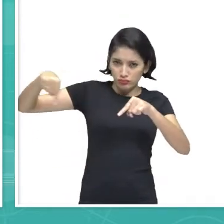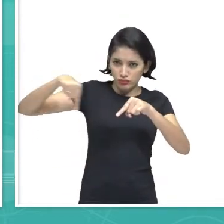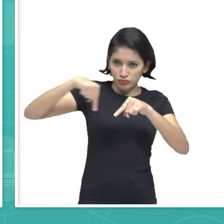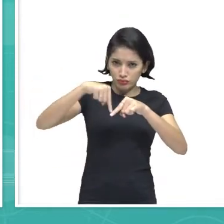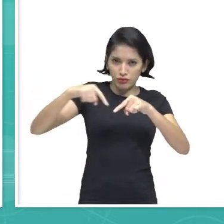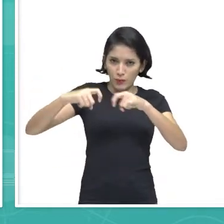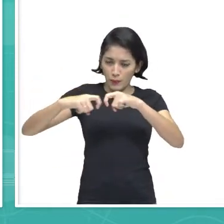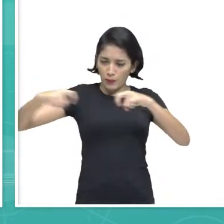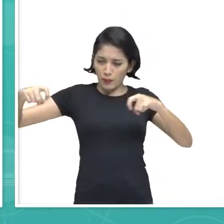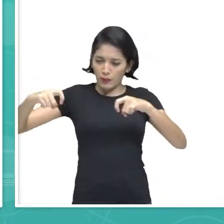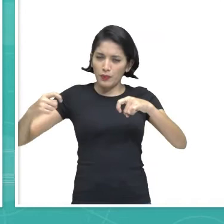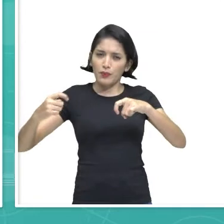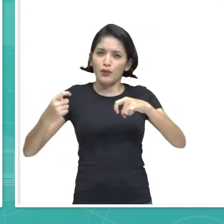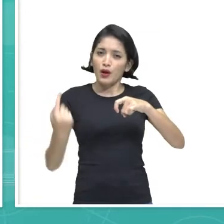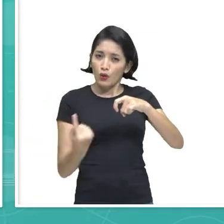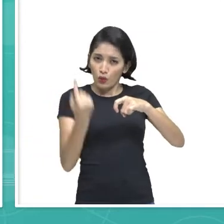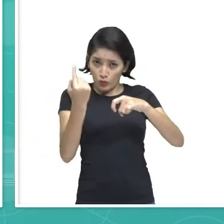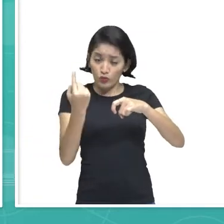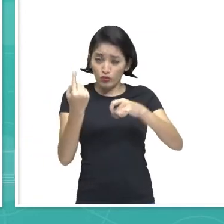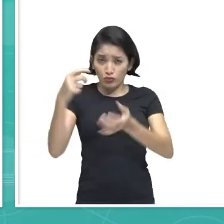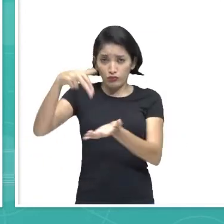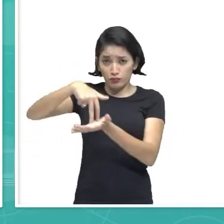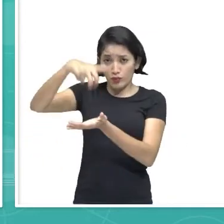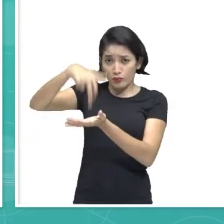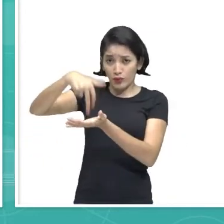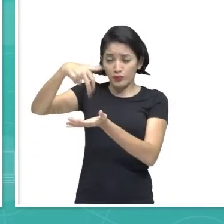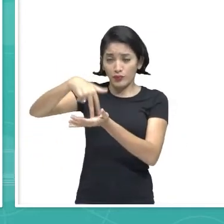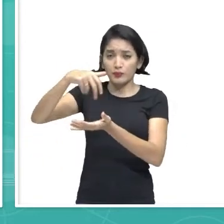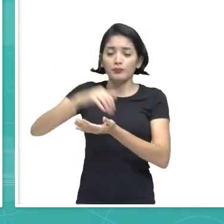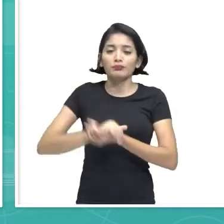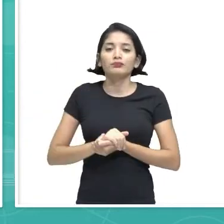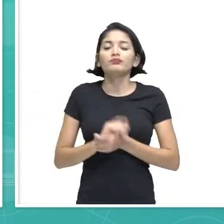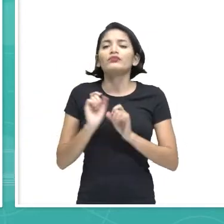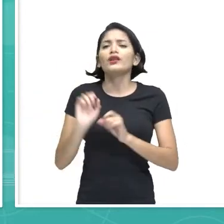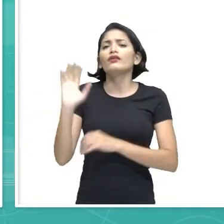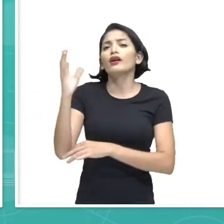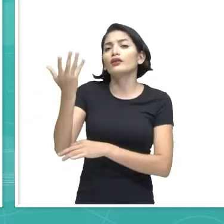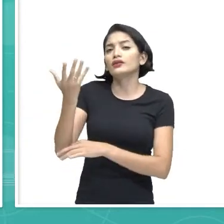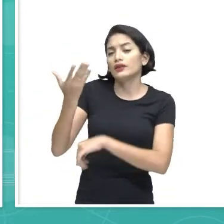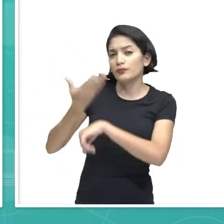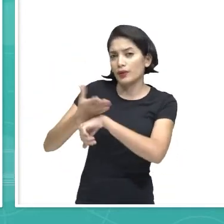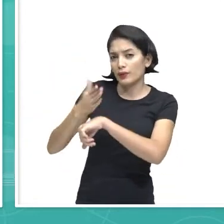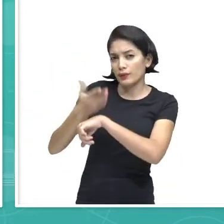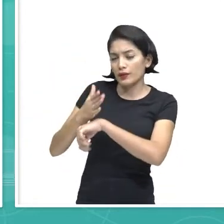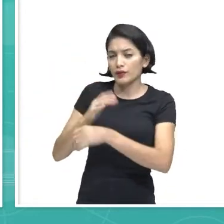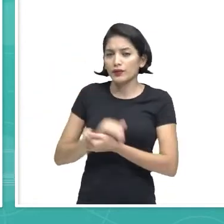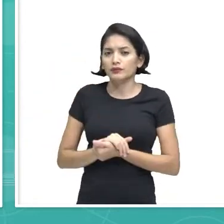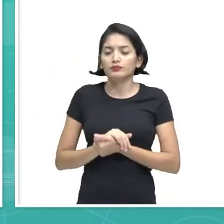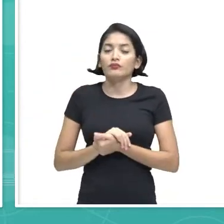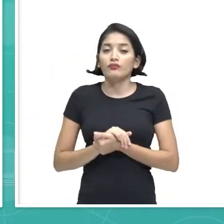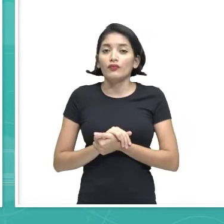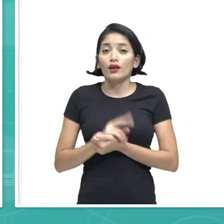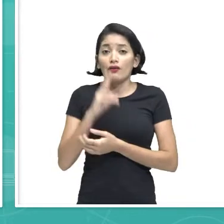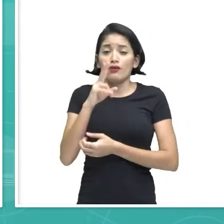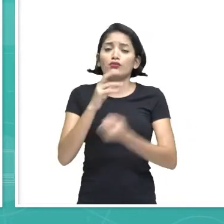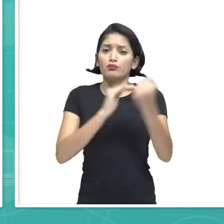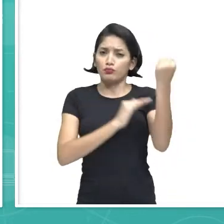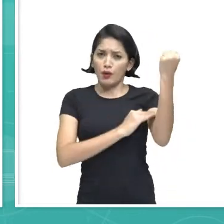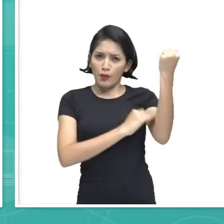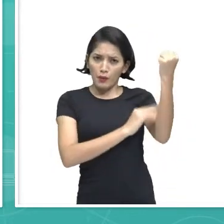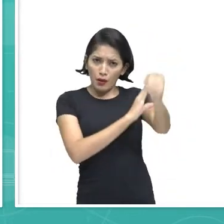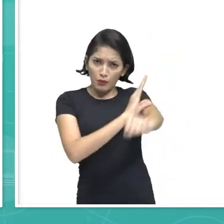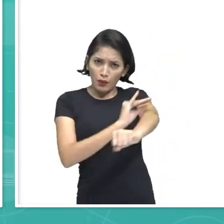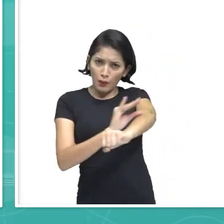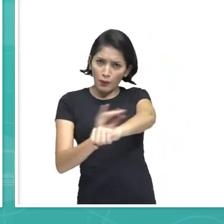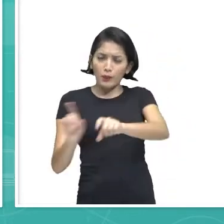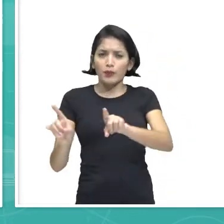elástico individual. Essa atividade, ela vai causar o quê no seu praticante? Um fortalecimento muscular, a queima